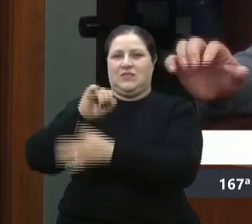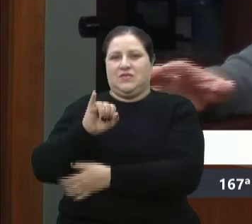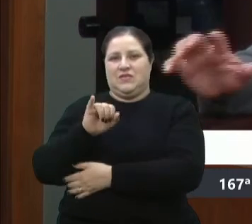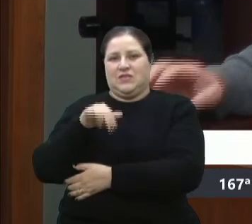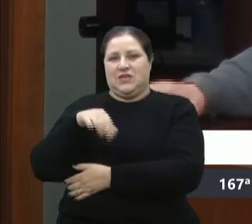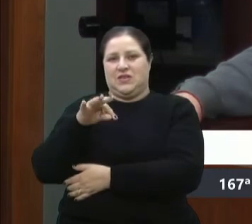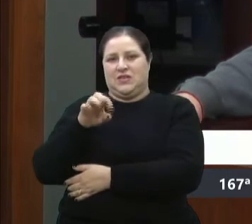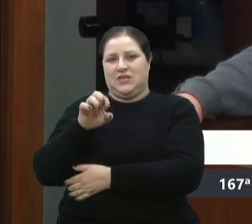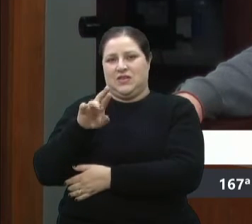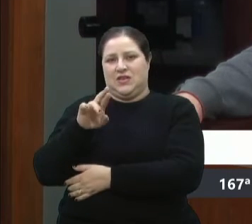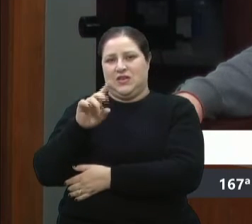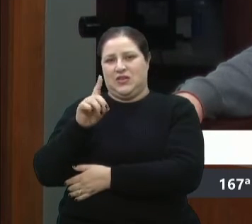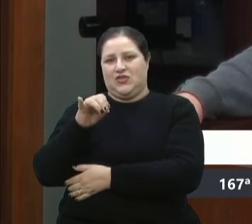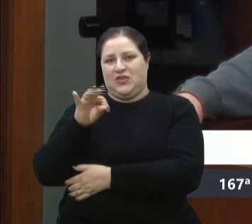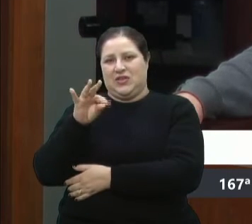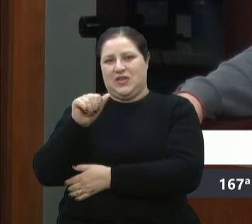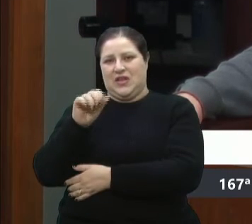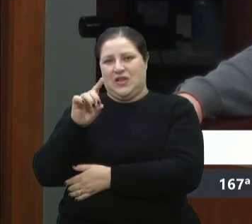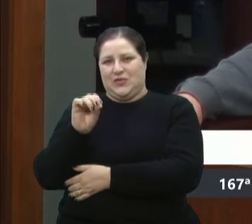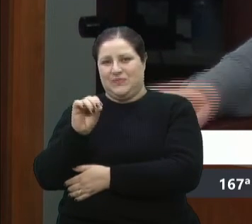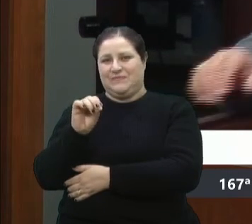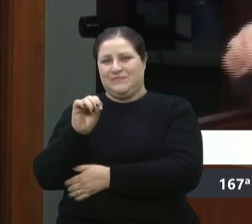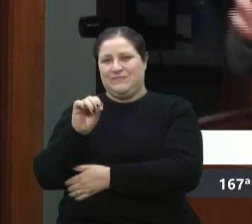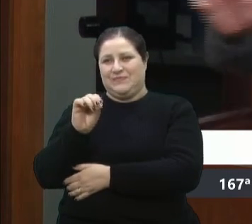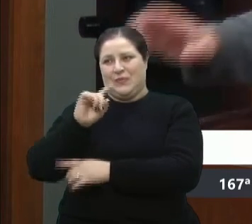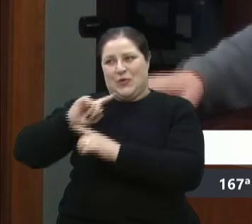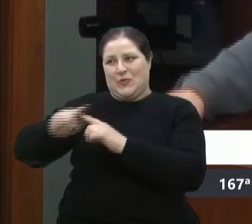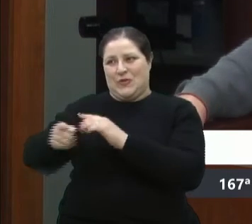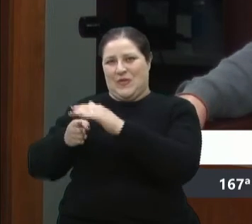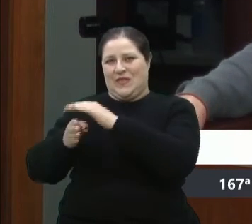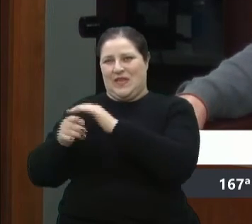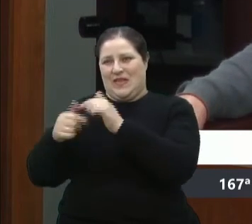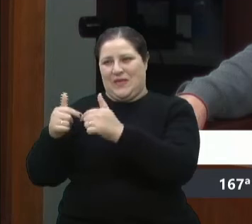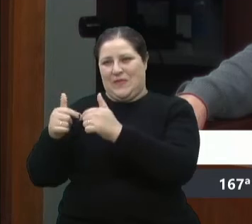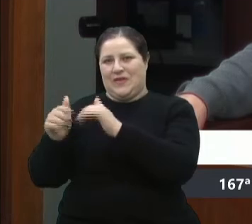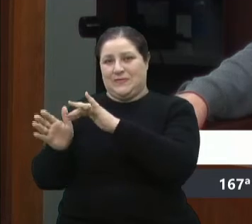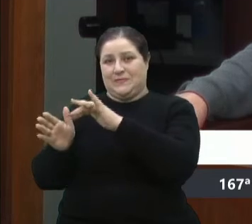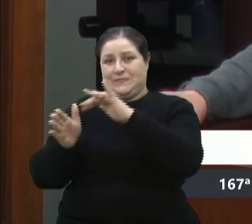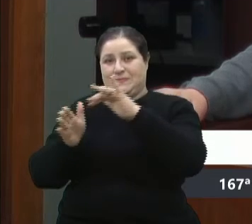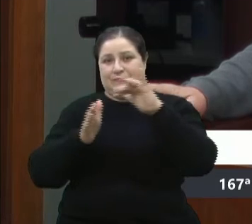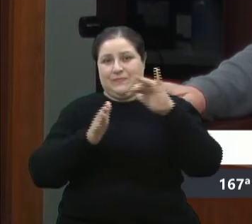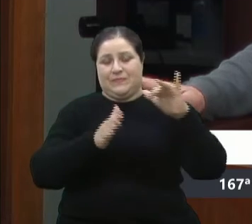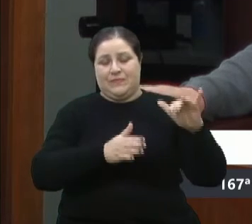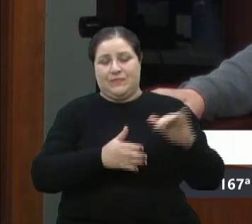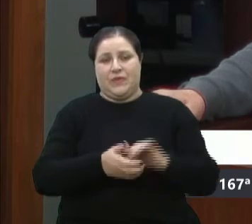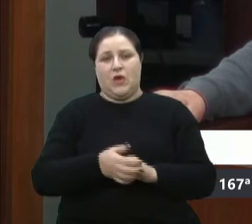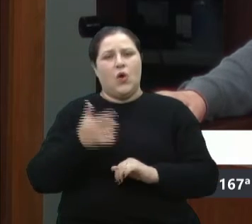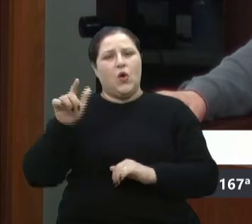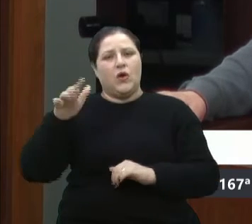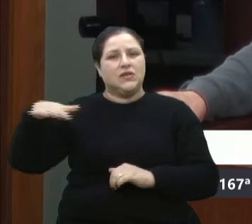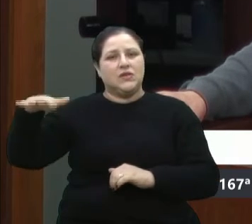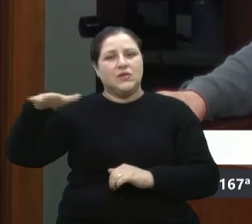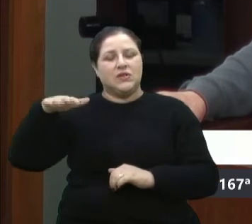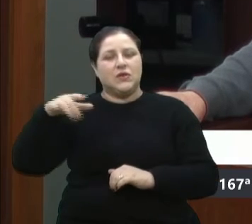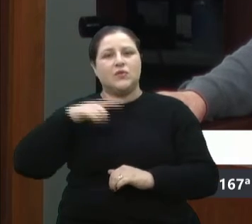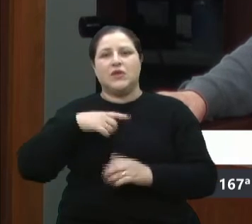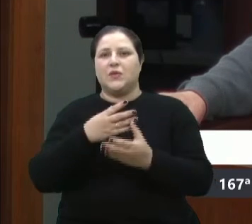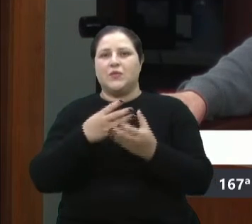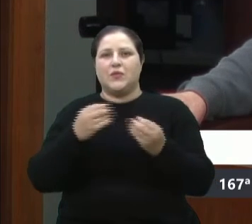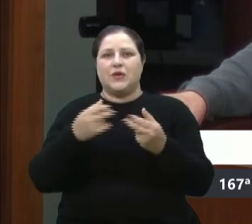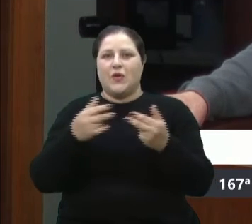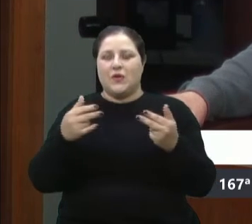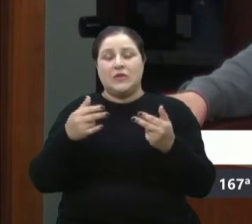Uma outra situação, foi melhorado várias, ou umas, pelo ponto de vista